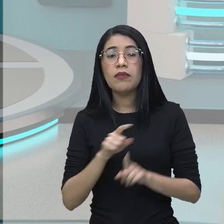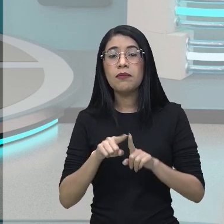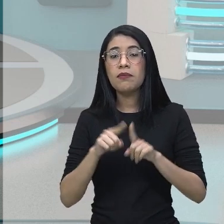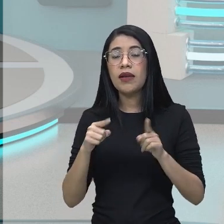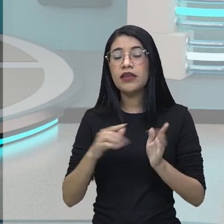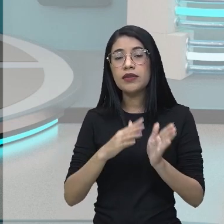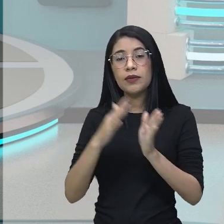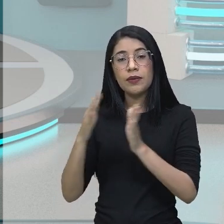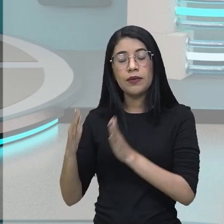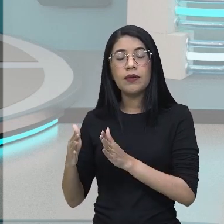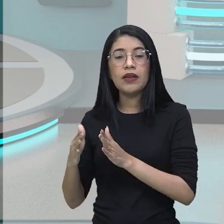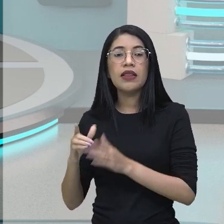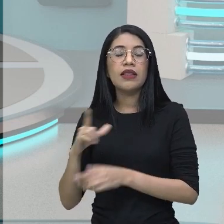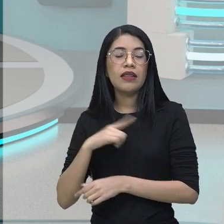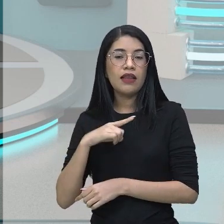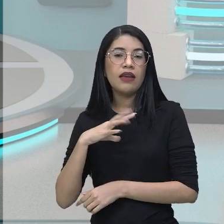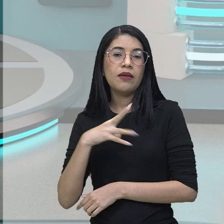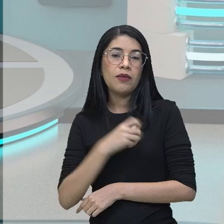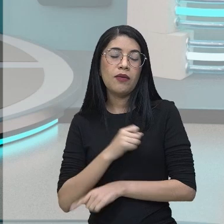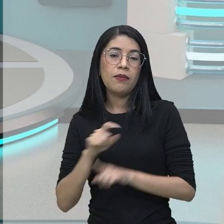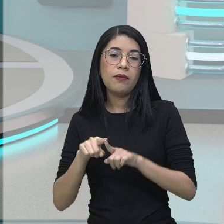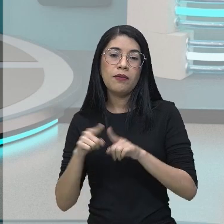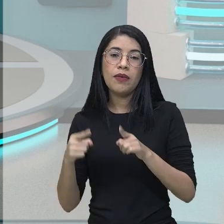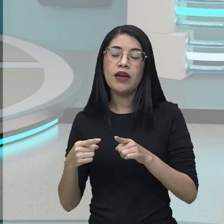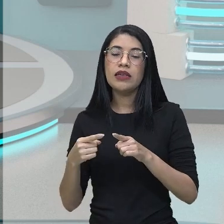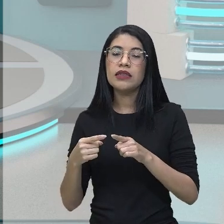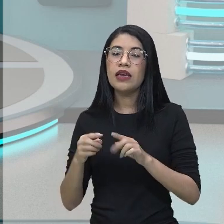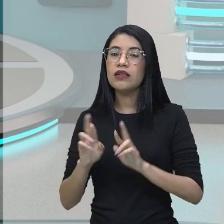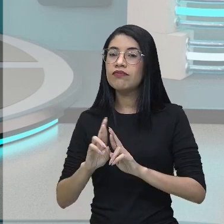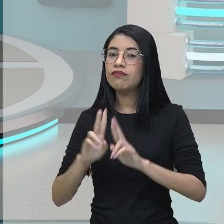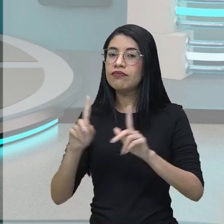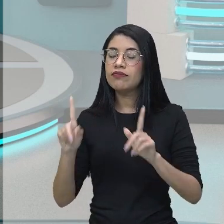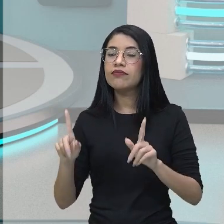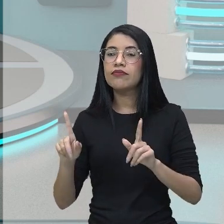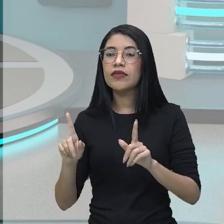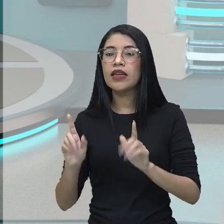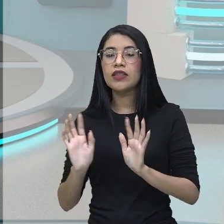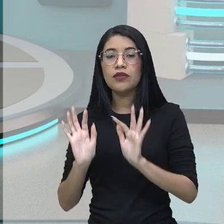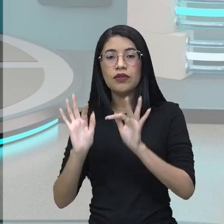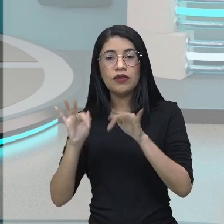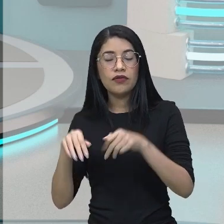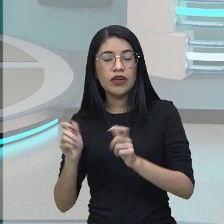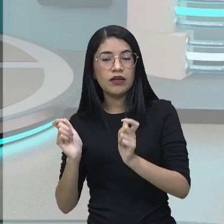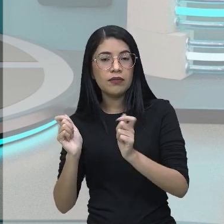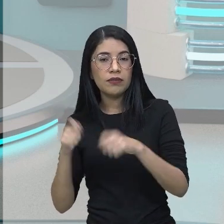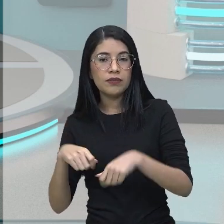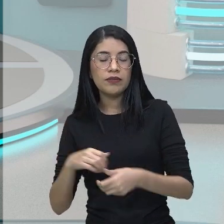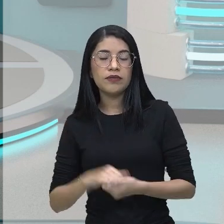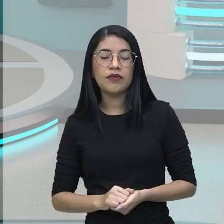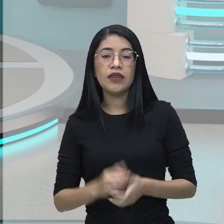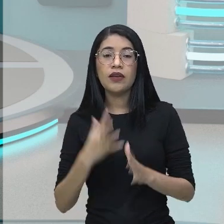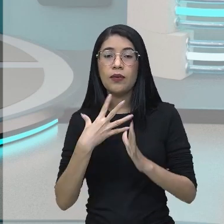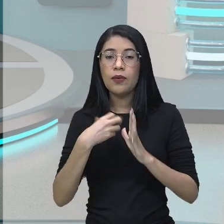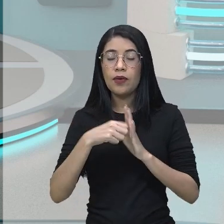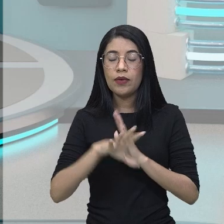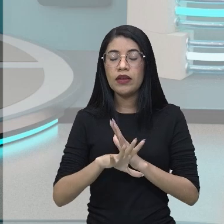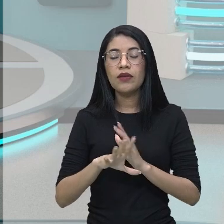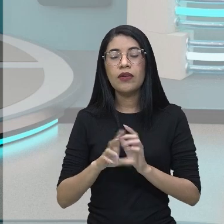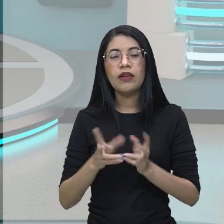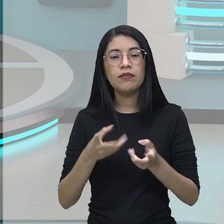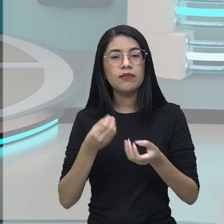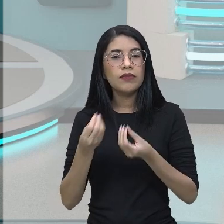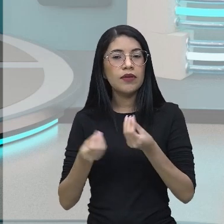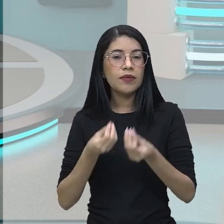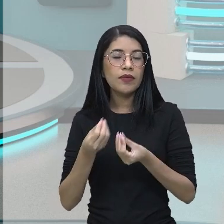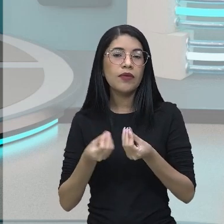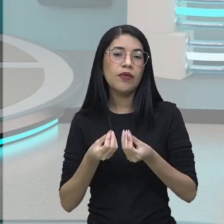amor ele existe mas percebam que ele também tem um fim então perceba que o lírico tem essa percepção e